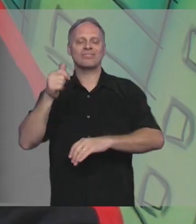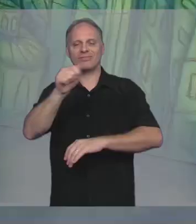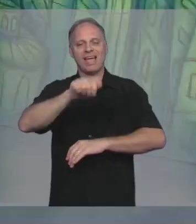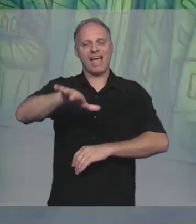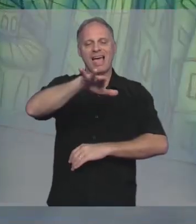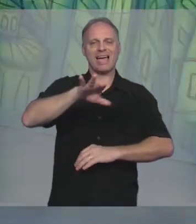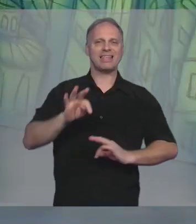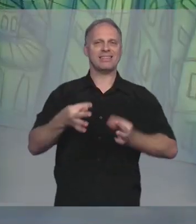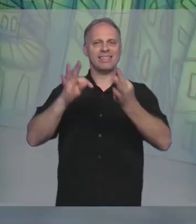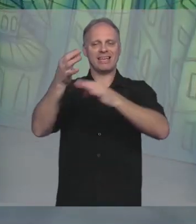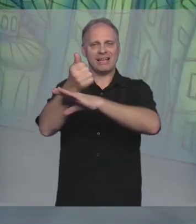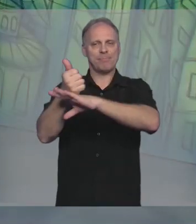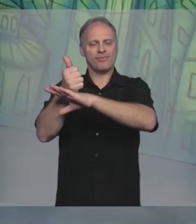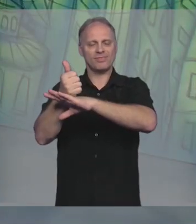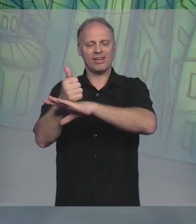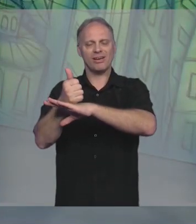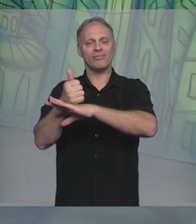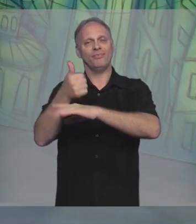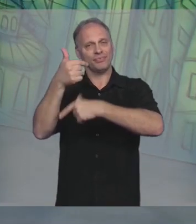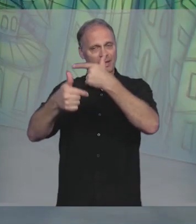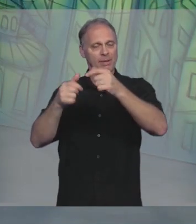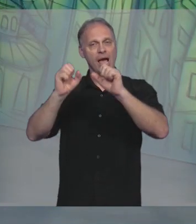e profissionais você